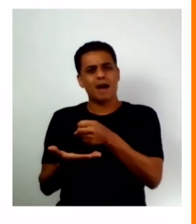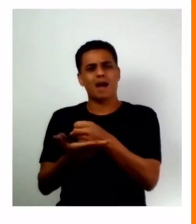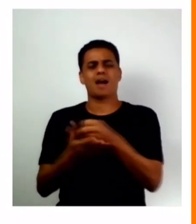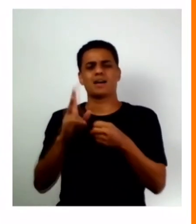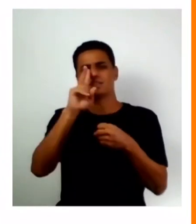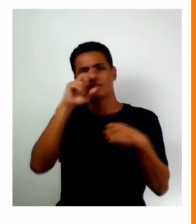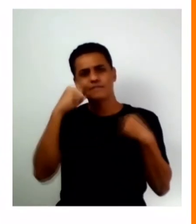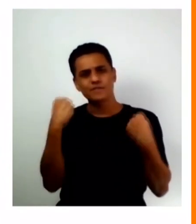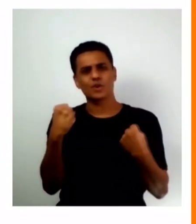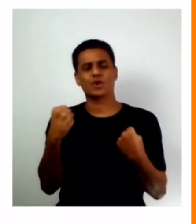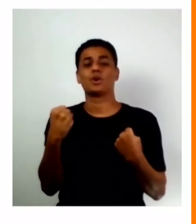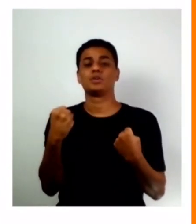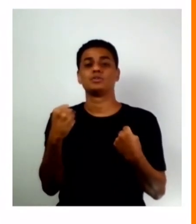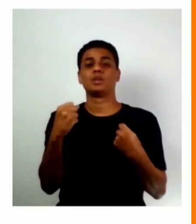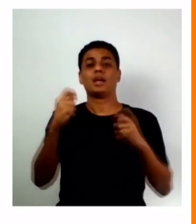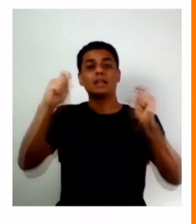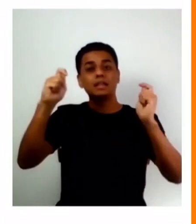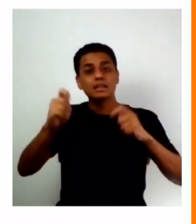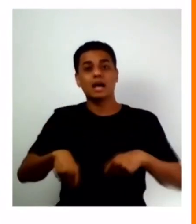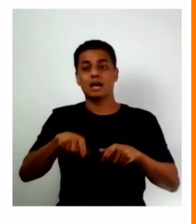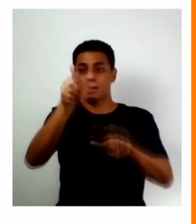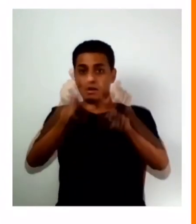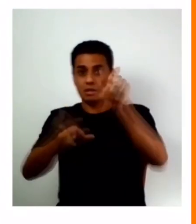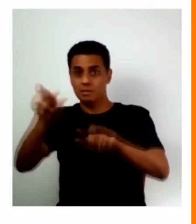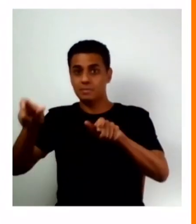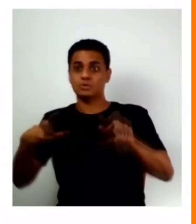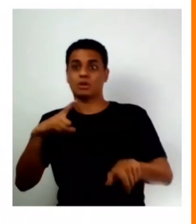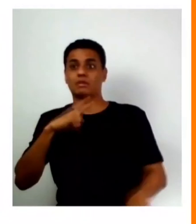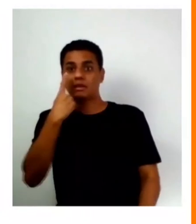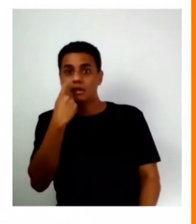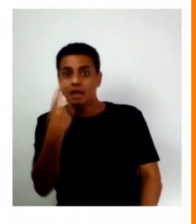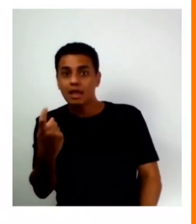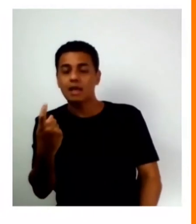para inversores como para